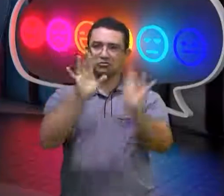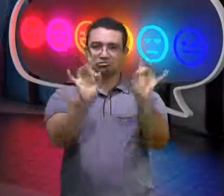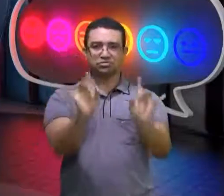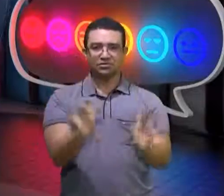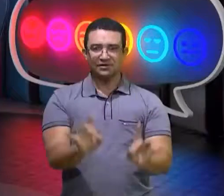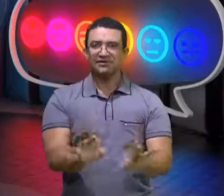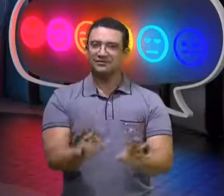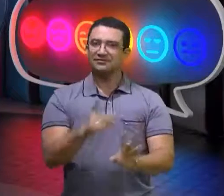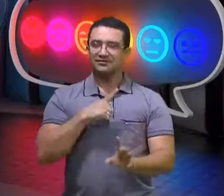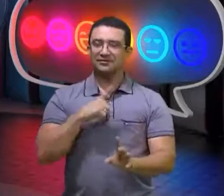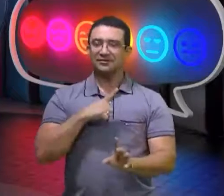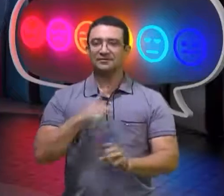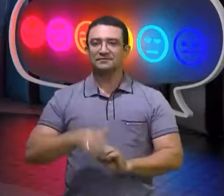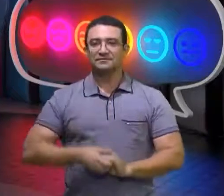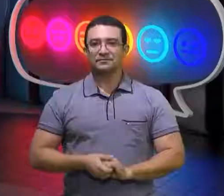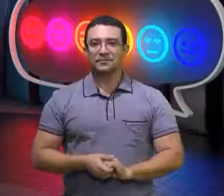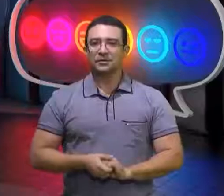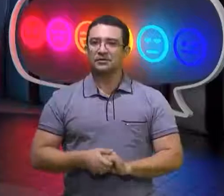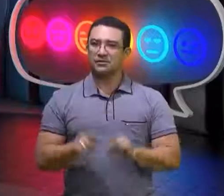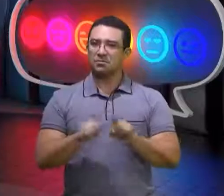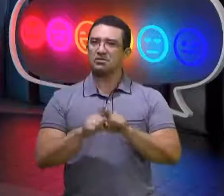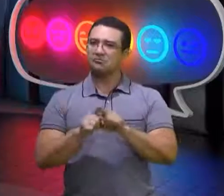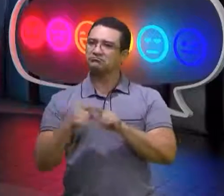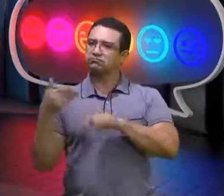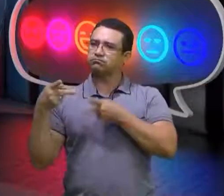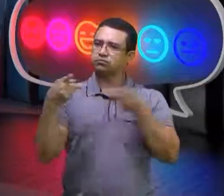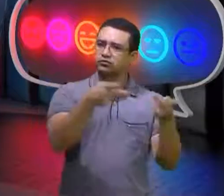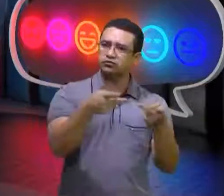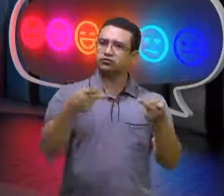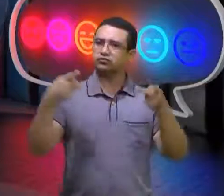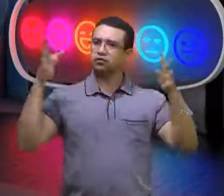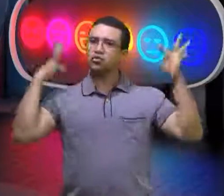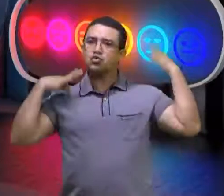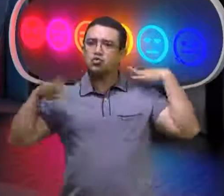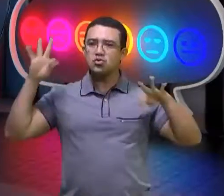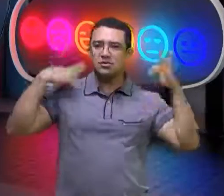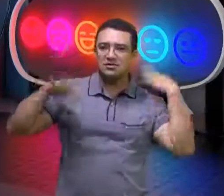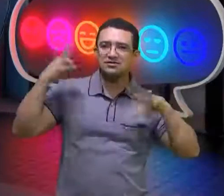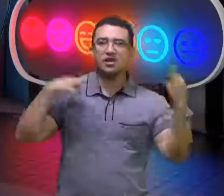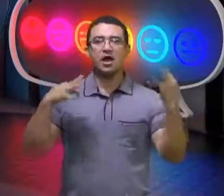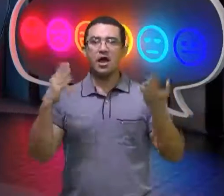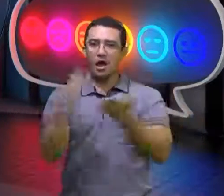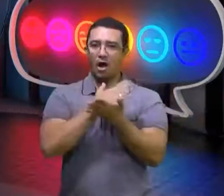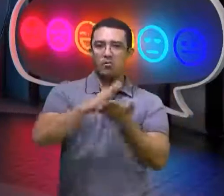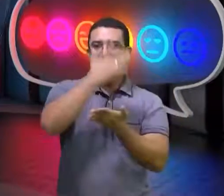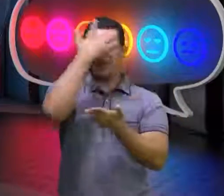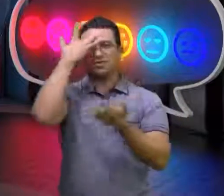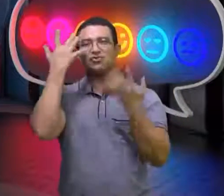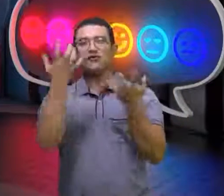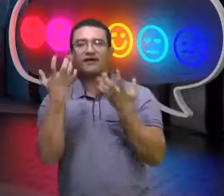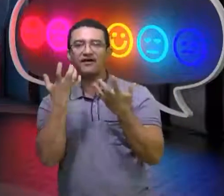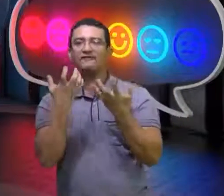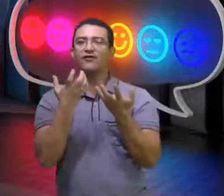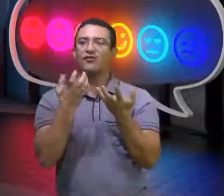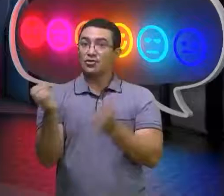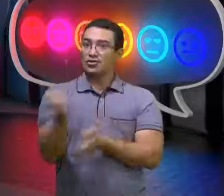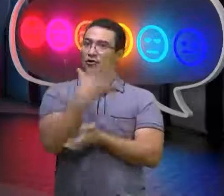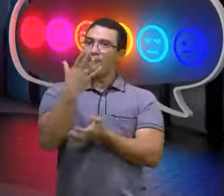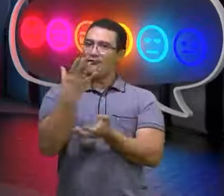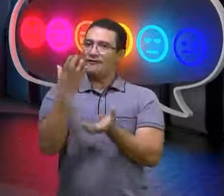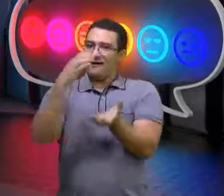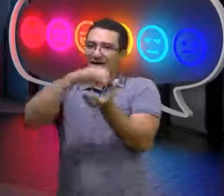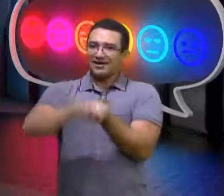a grande participação e presença de turista, e muitos deles são noivos, né, ali em suas luas de mel,